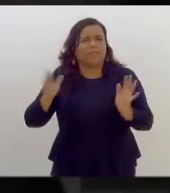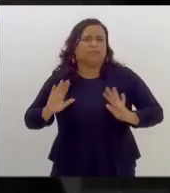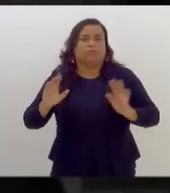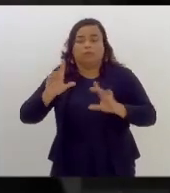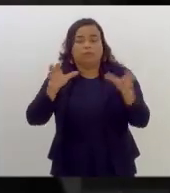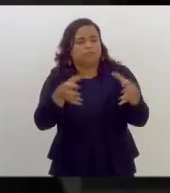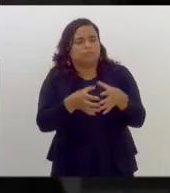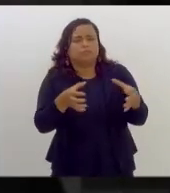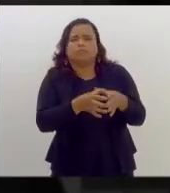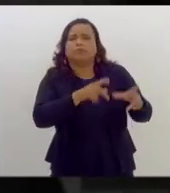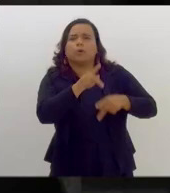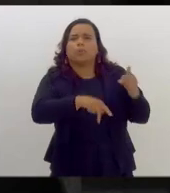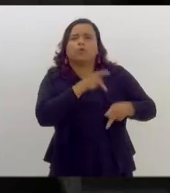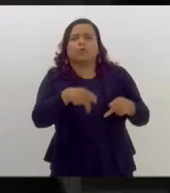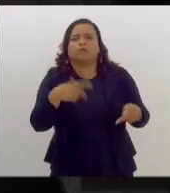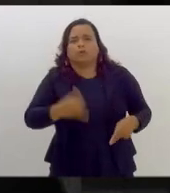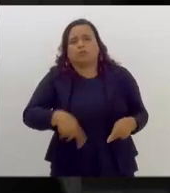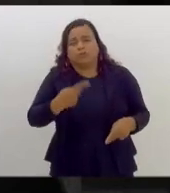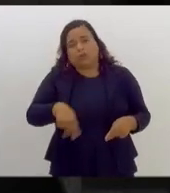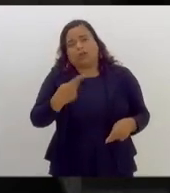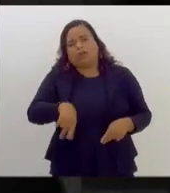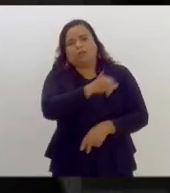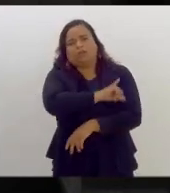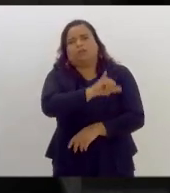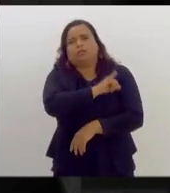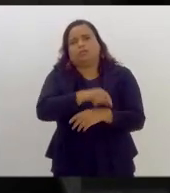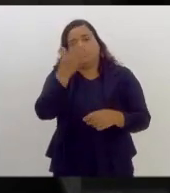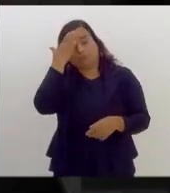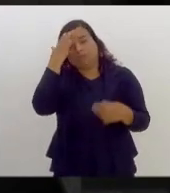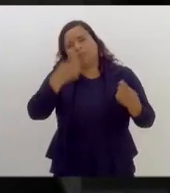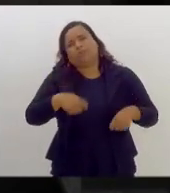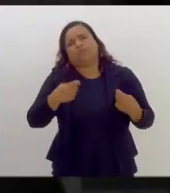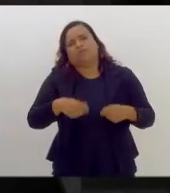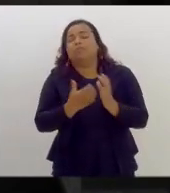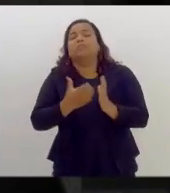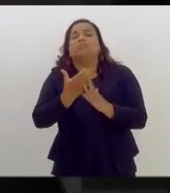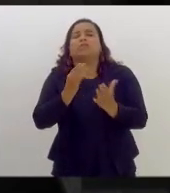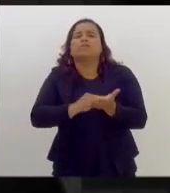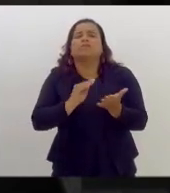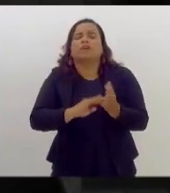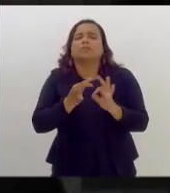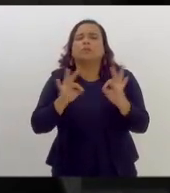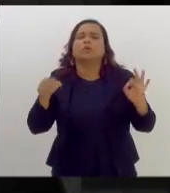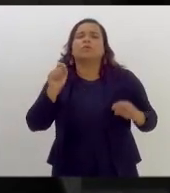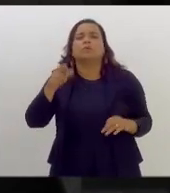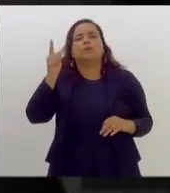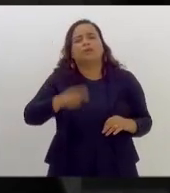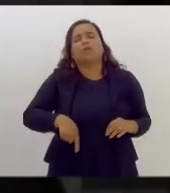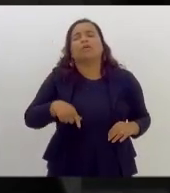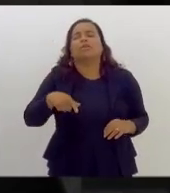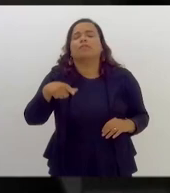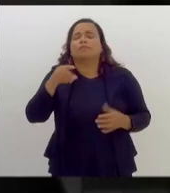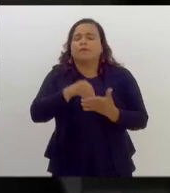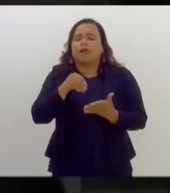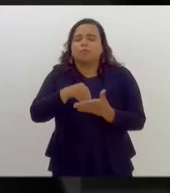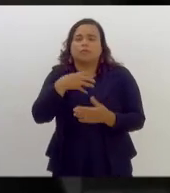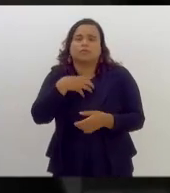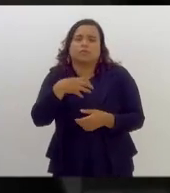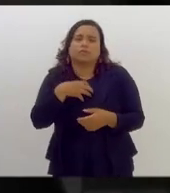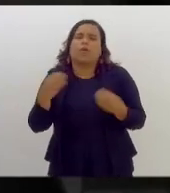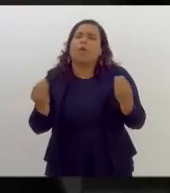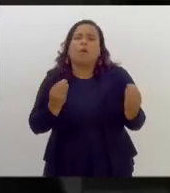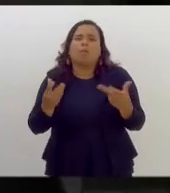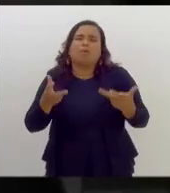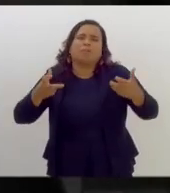povo fluminense, ao povo brasileiro. E além disso, além da falta de coerência, a falta de sensibilidade. Como podem